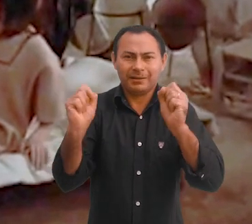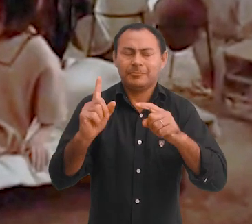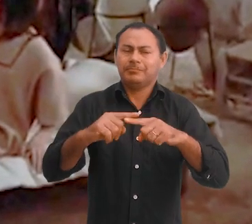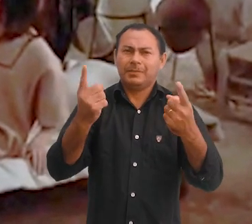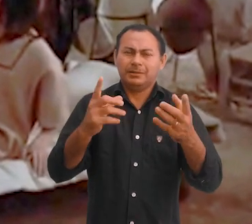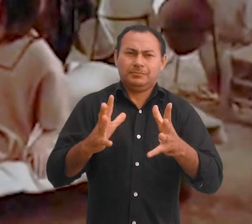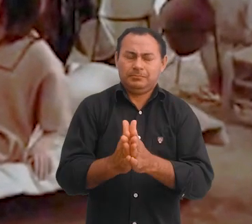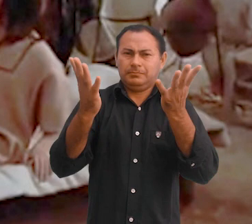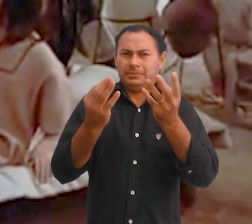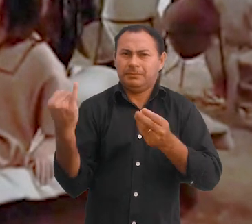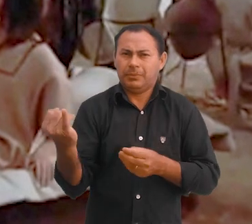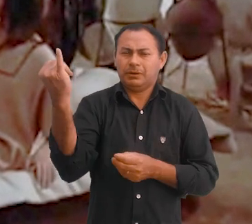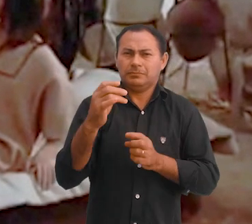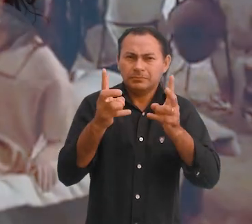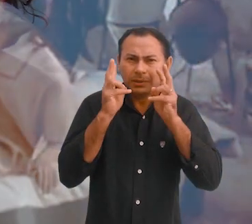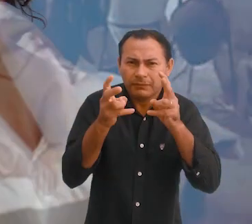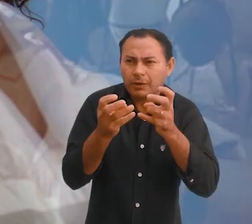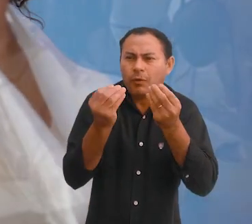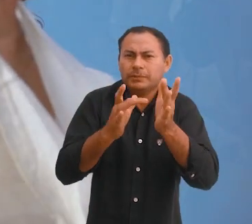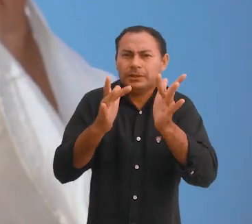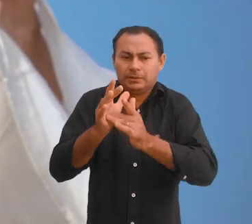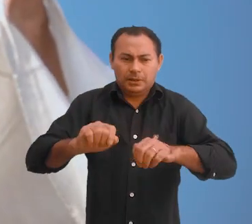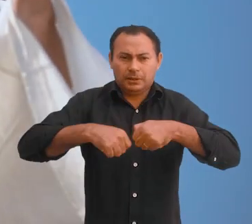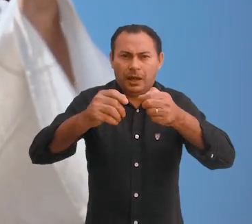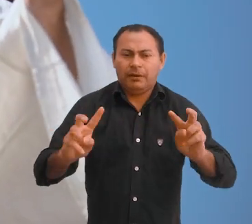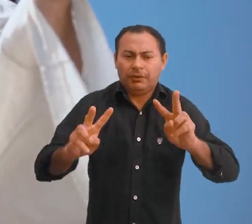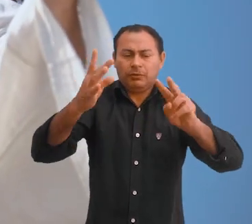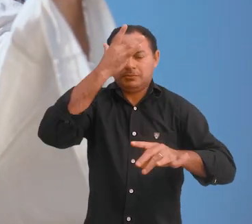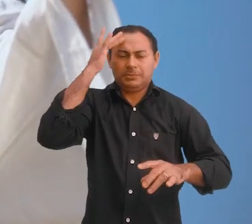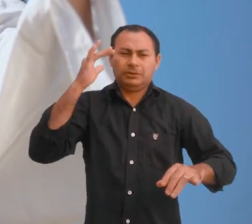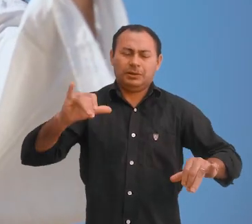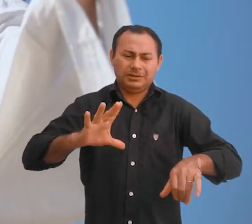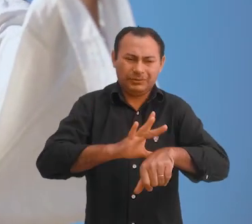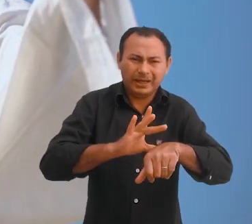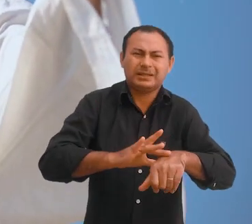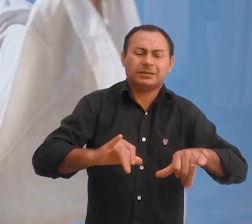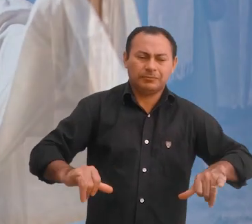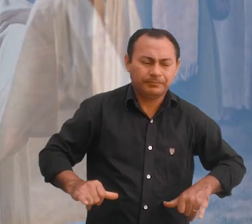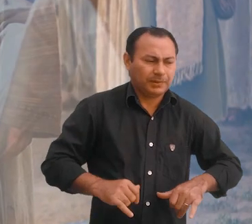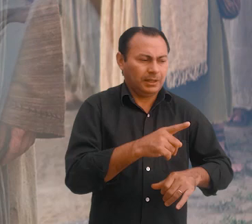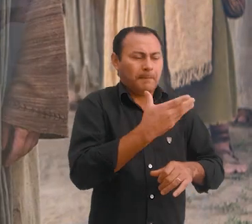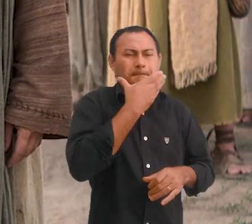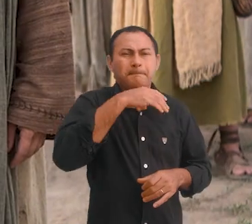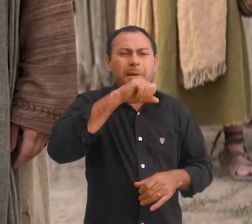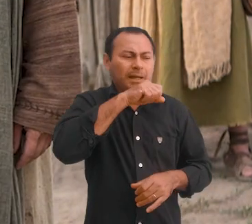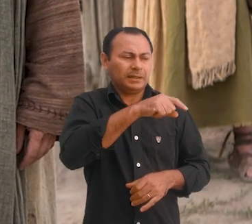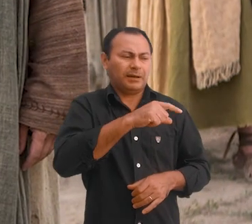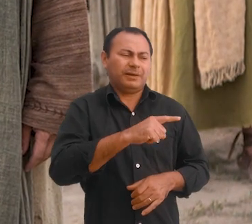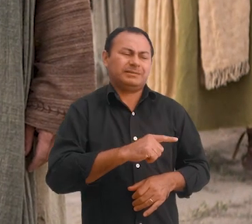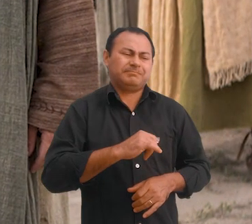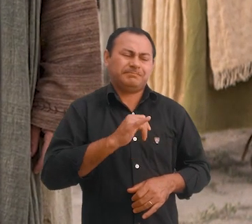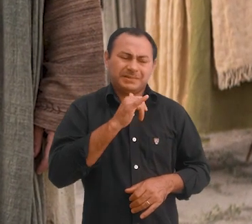maravilhoso! Mas além deste milagre muito importante, observamos como Jesus dava valor aos feridos. Aquele pai estava ferido,